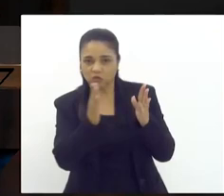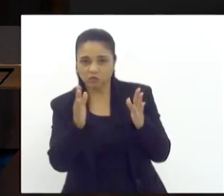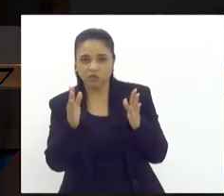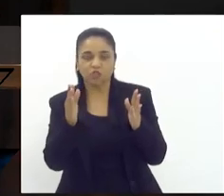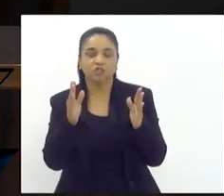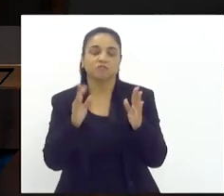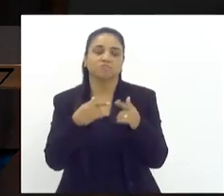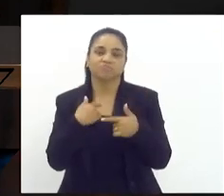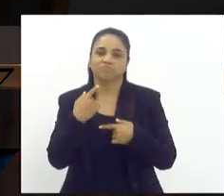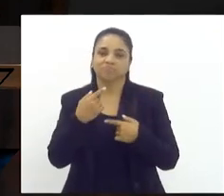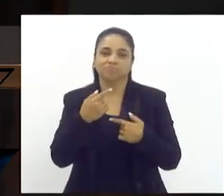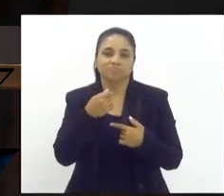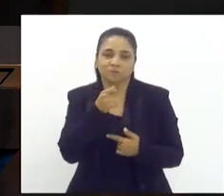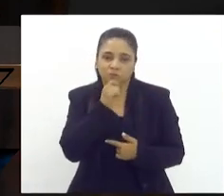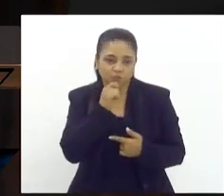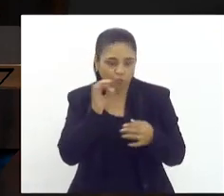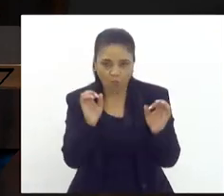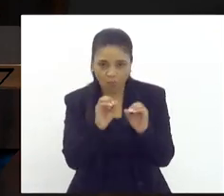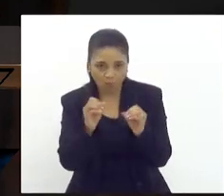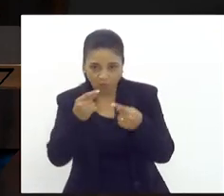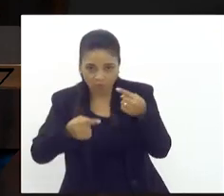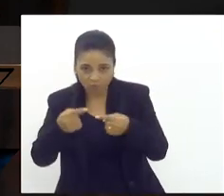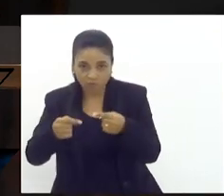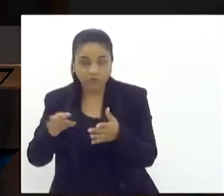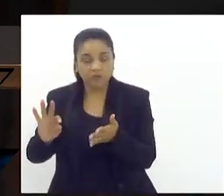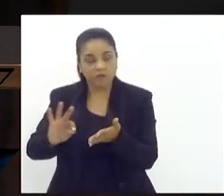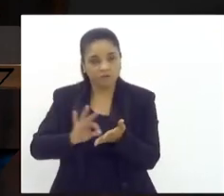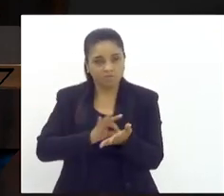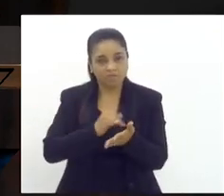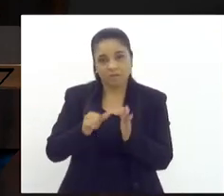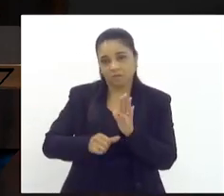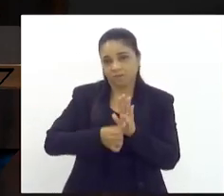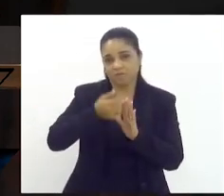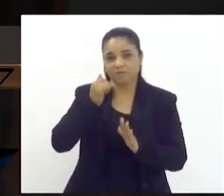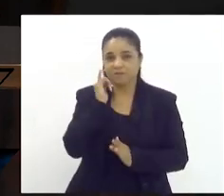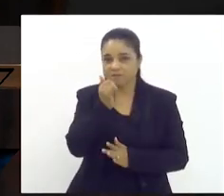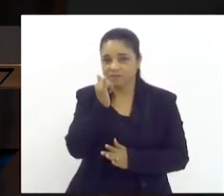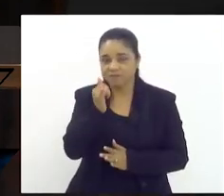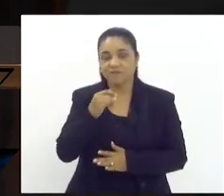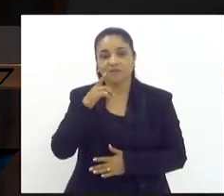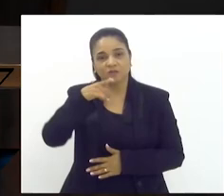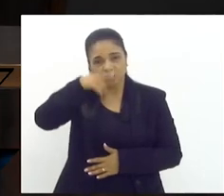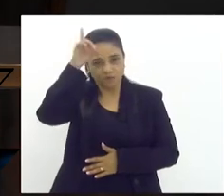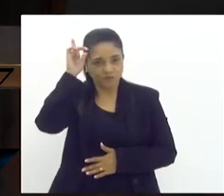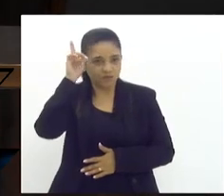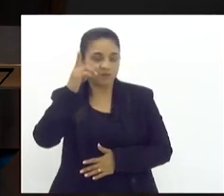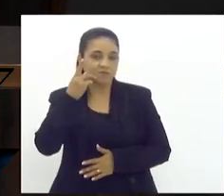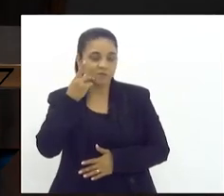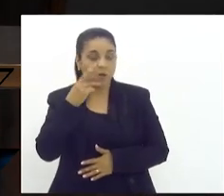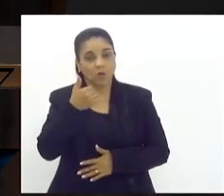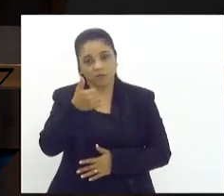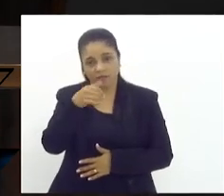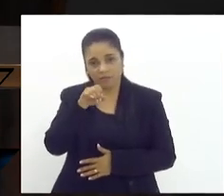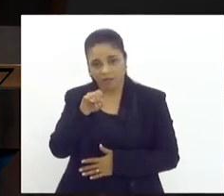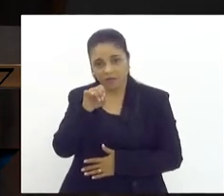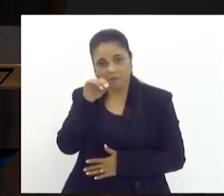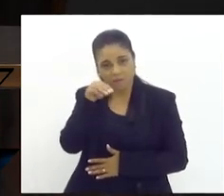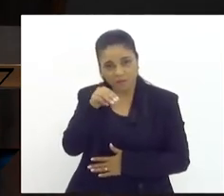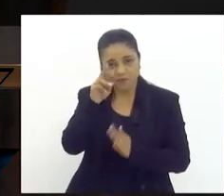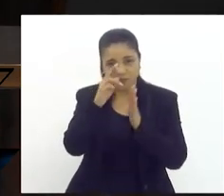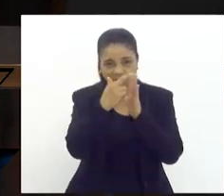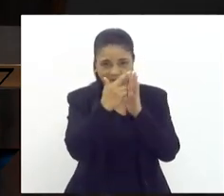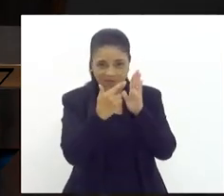final com o primeiro orado escrito Deputado Luiz Paulo o excelência se dispõe de 10 minutos no tempo regimental